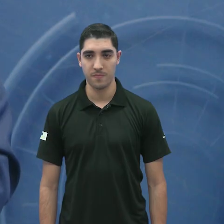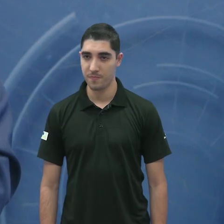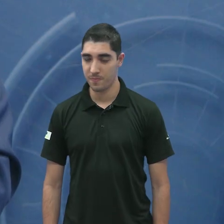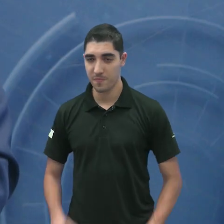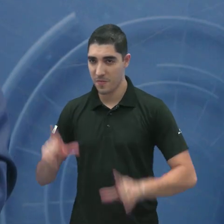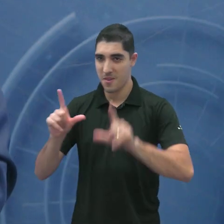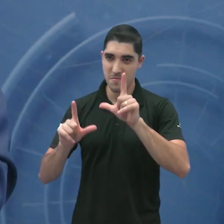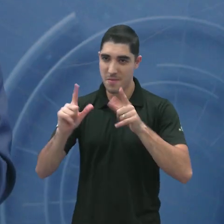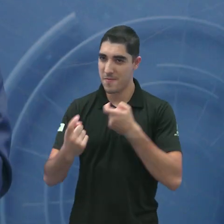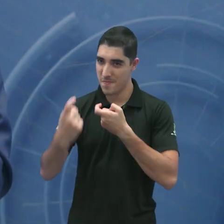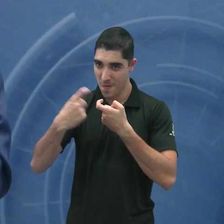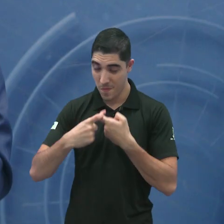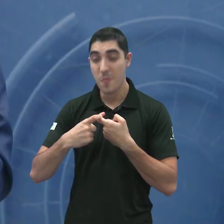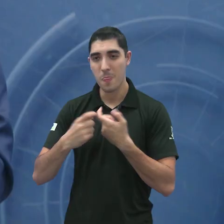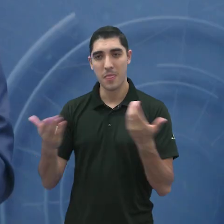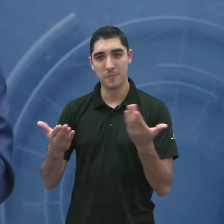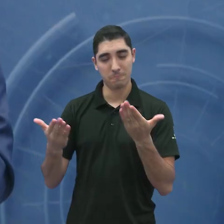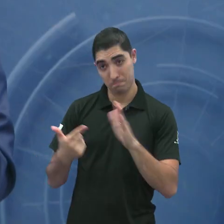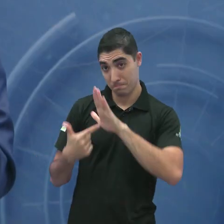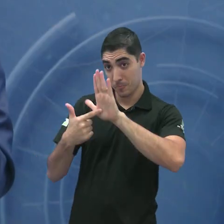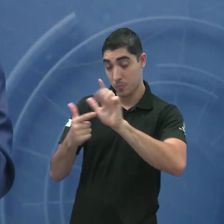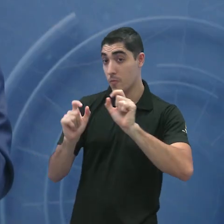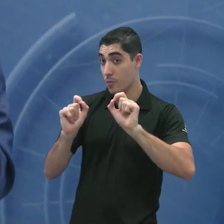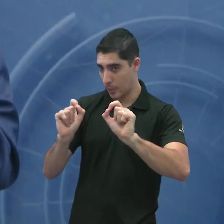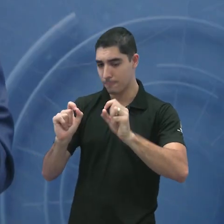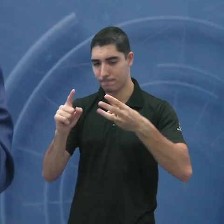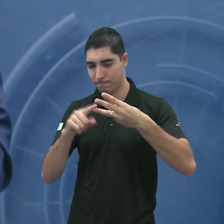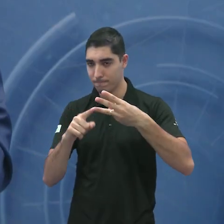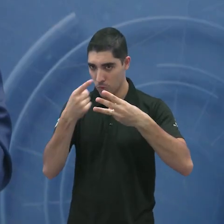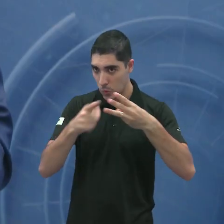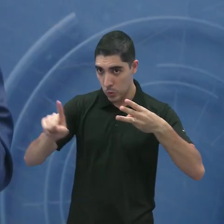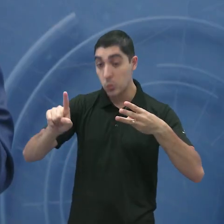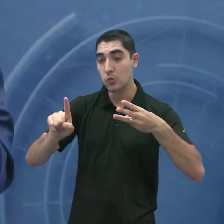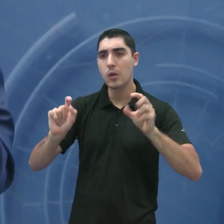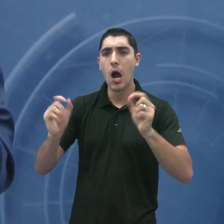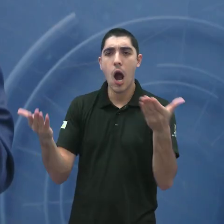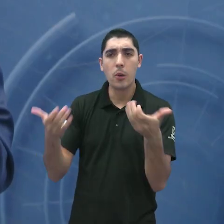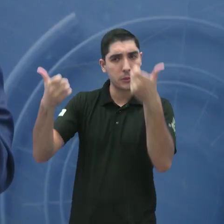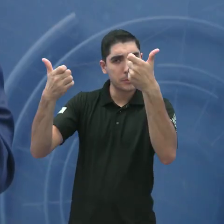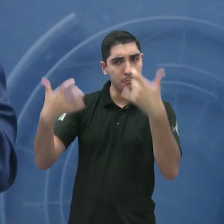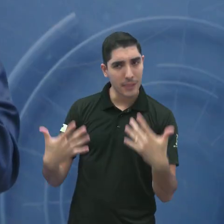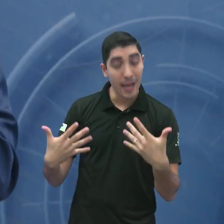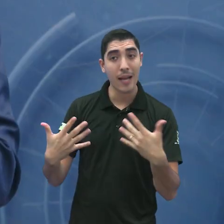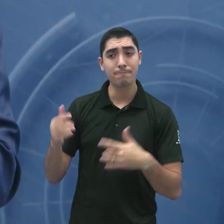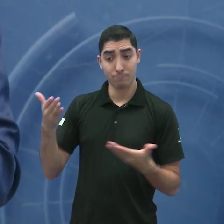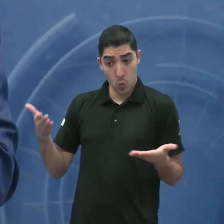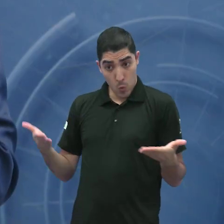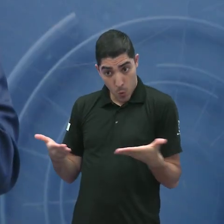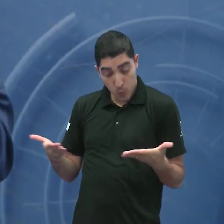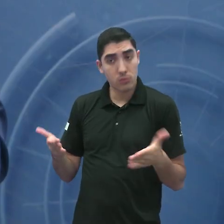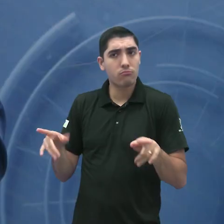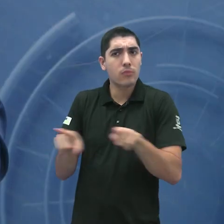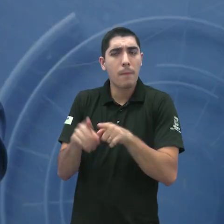E já estamos de volta com o Diálogos da Cidade e nesse último bloco a gente vai olhar para o presente e para